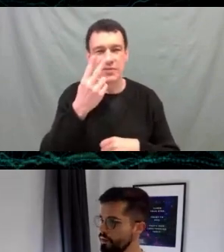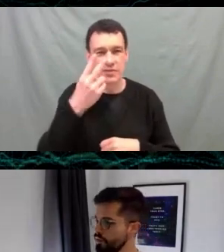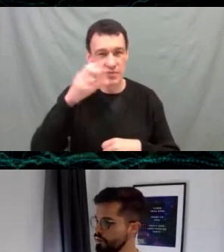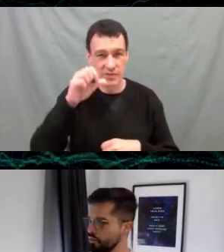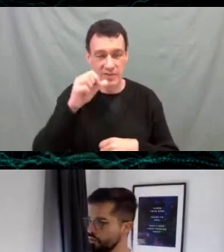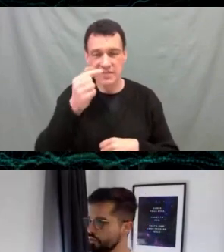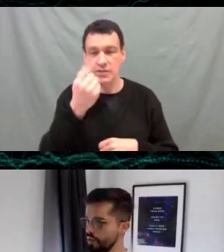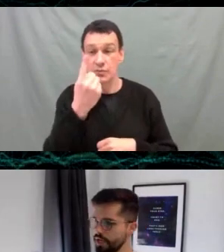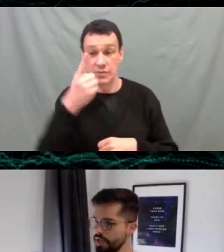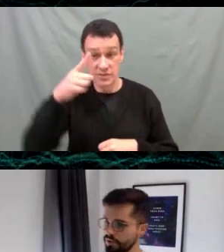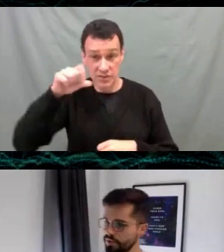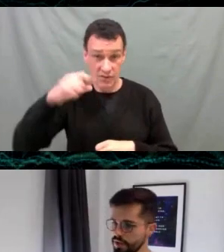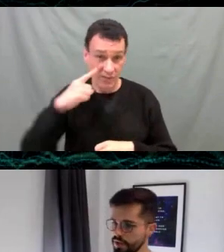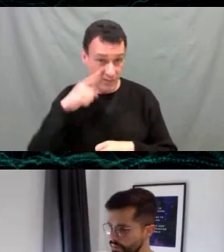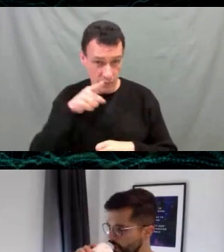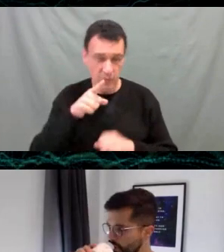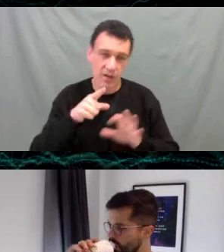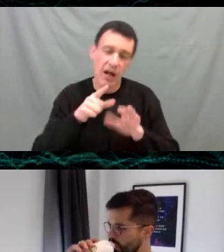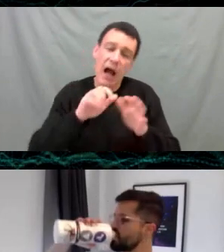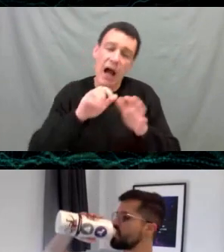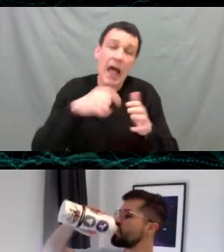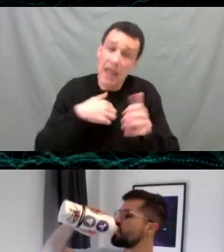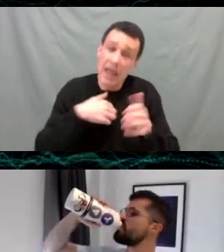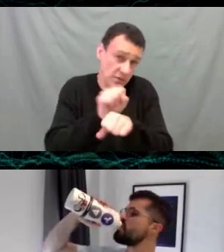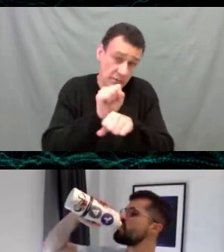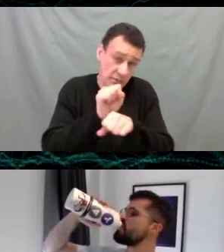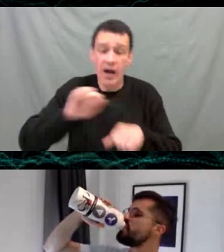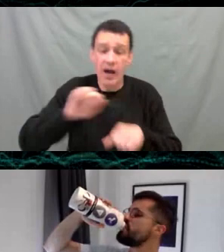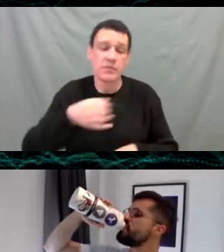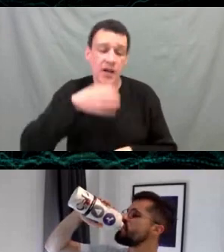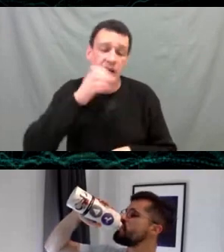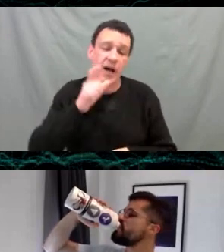19 por enquanto isso eu tô um pouquinho de água também